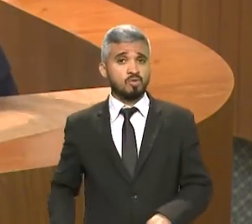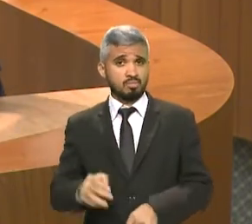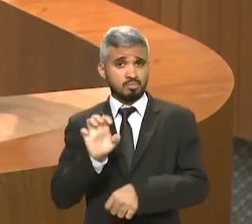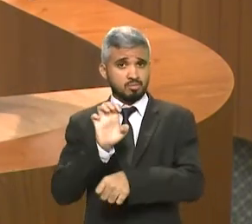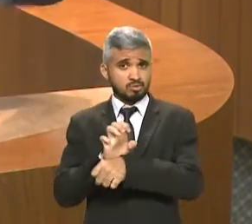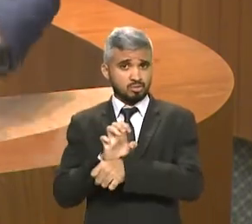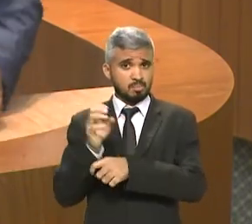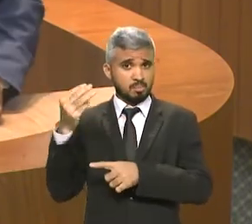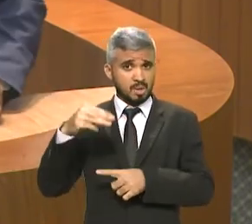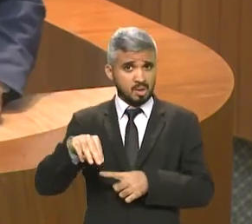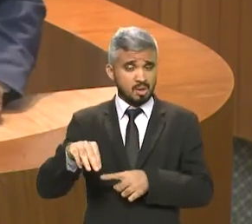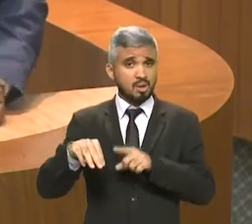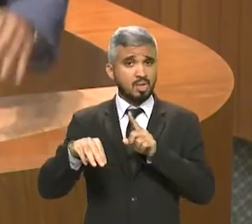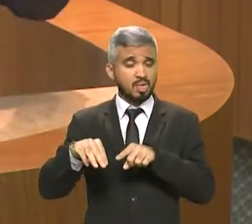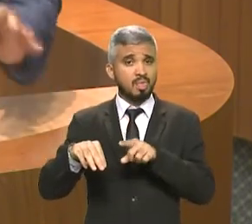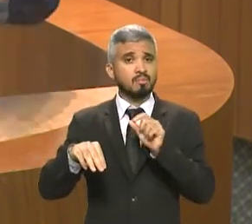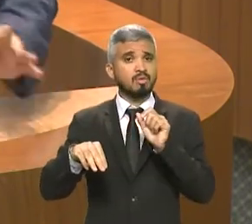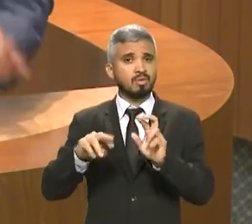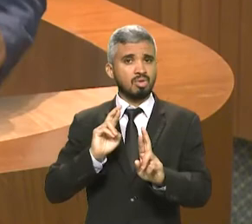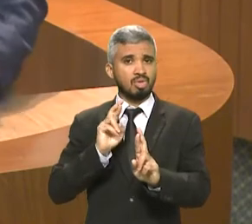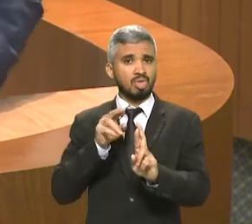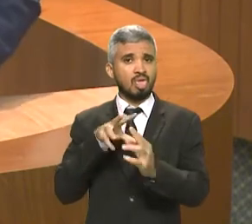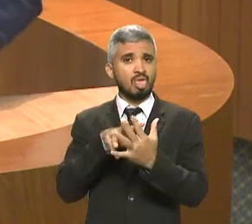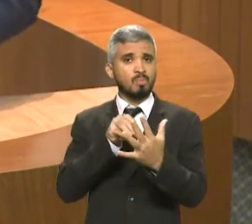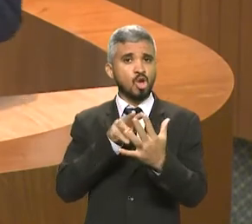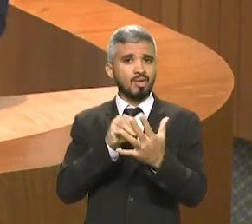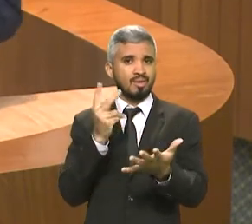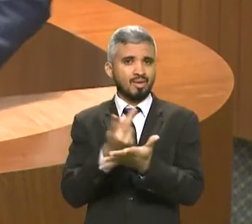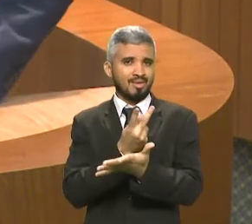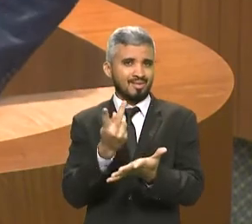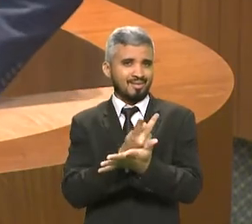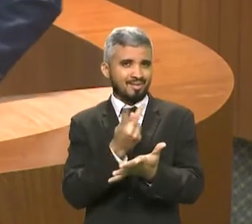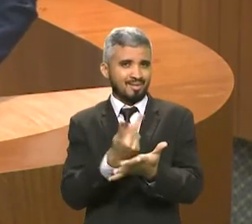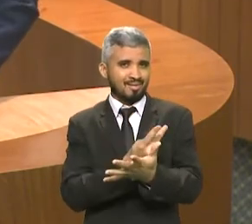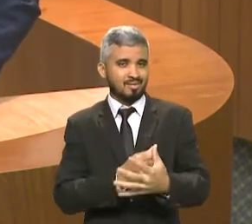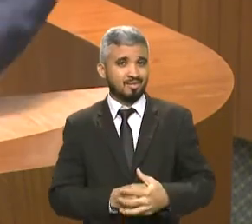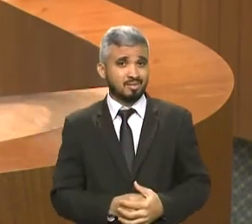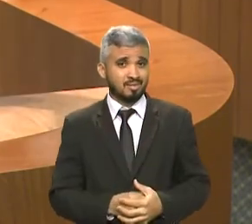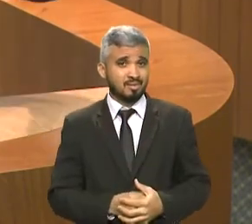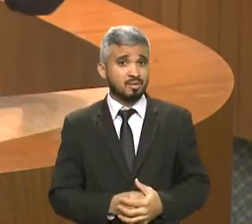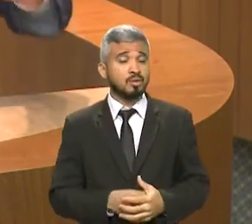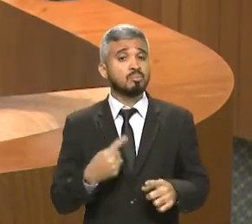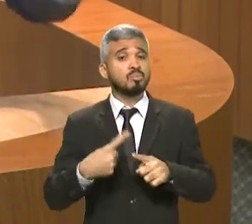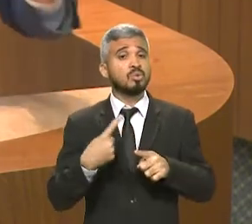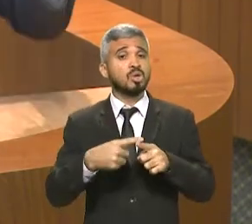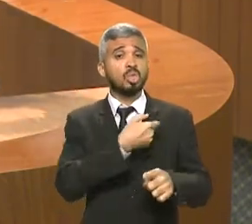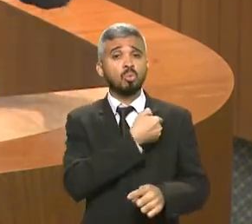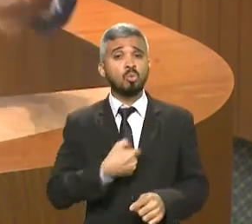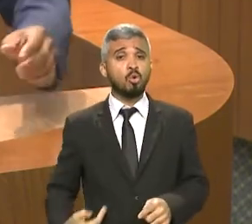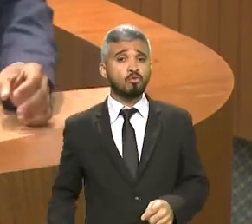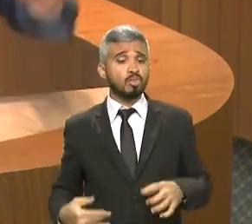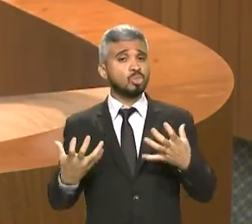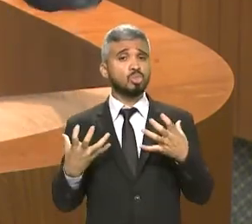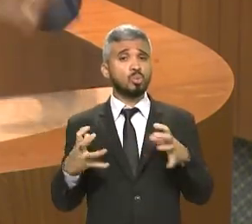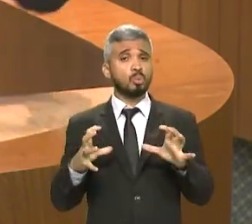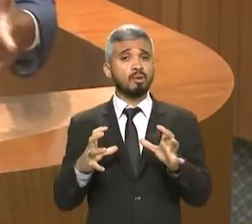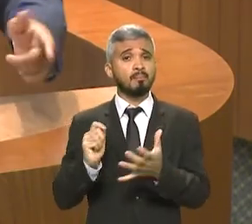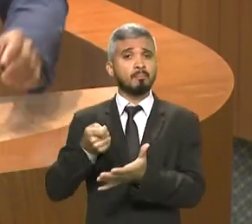O governo do Estado não concede o reajuste de 33,24%. Ele e seus